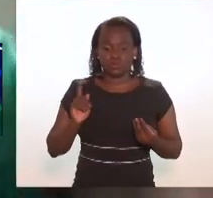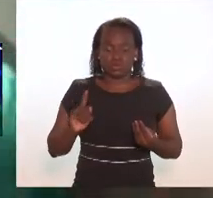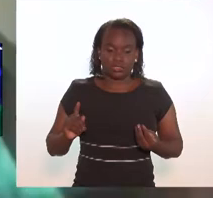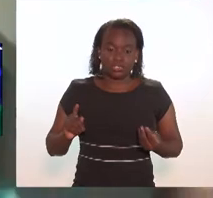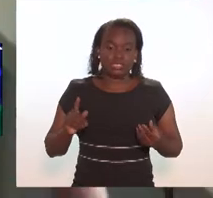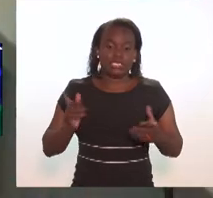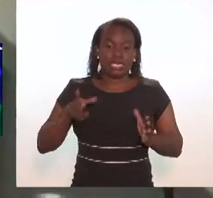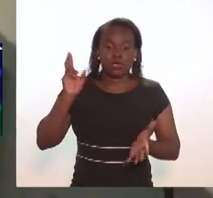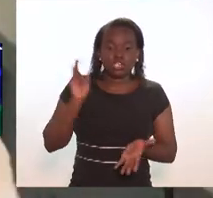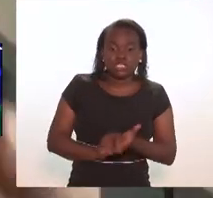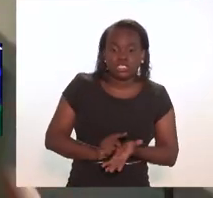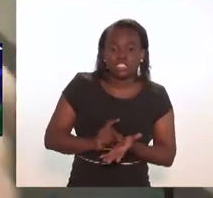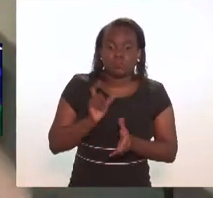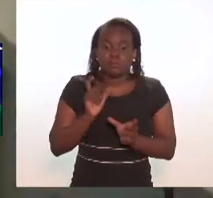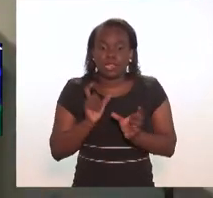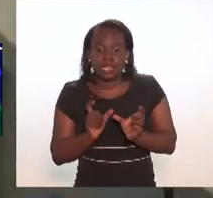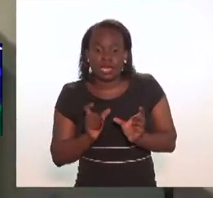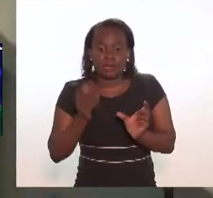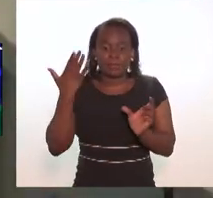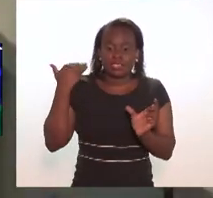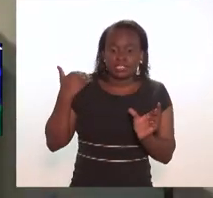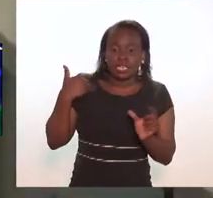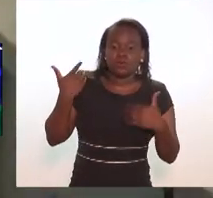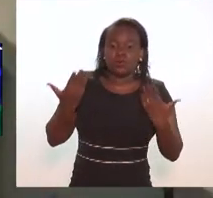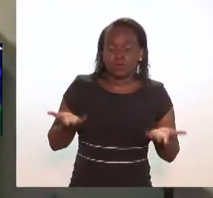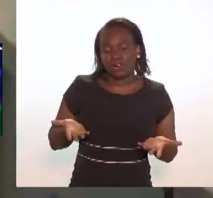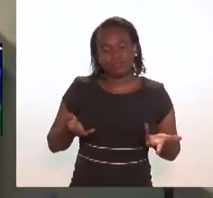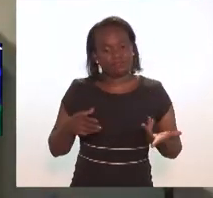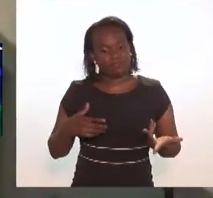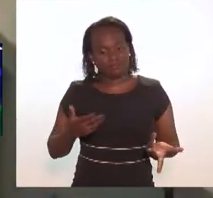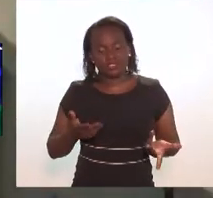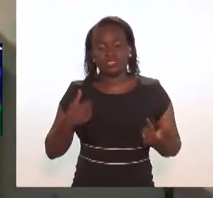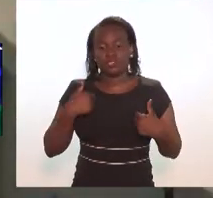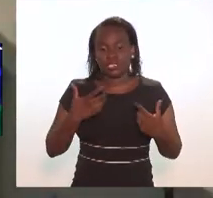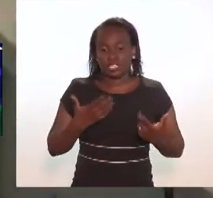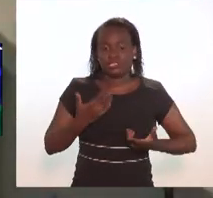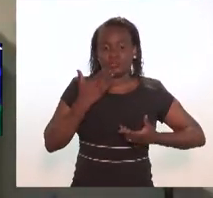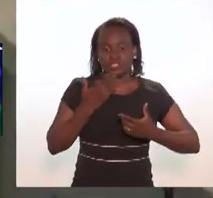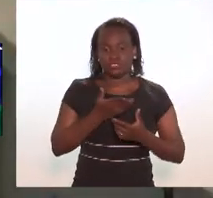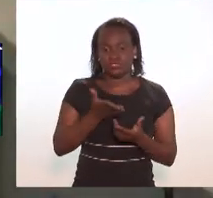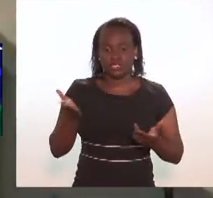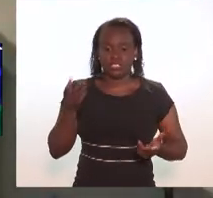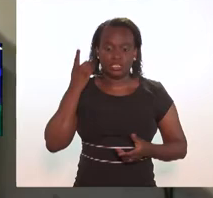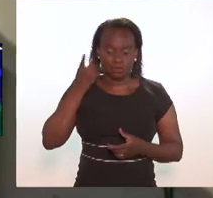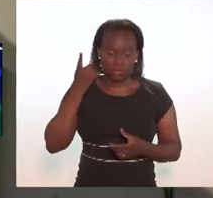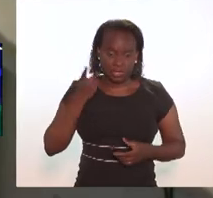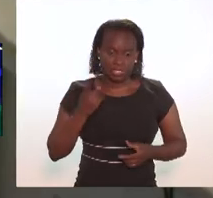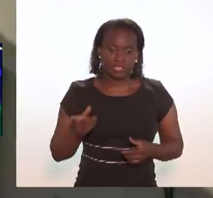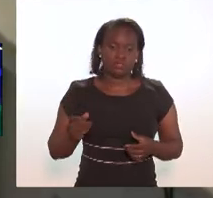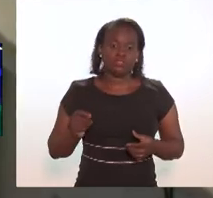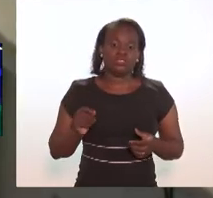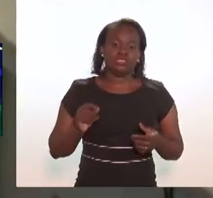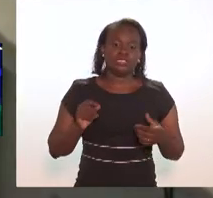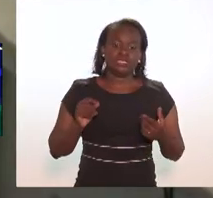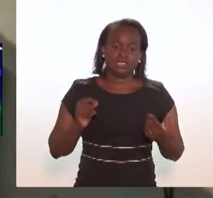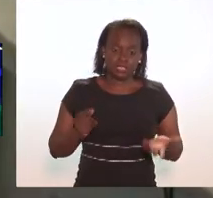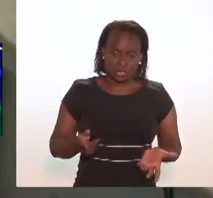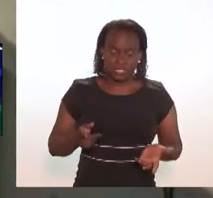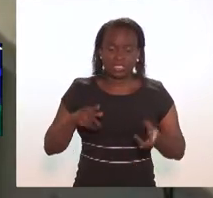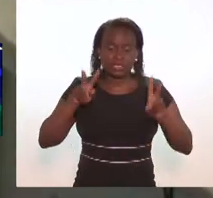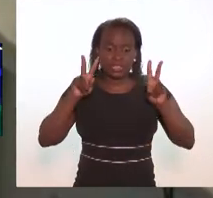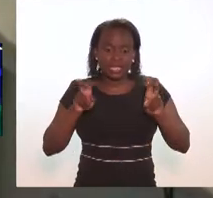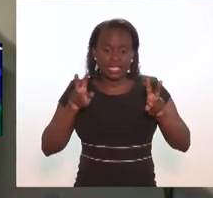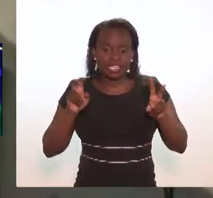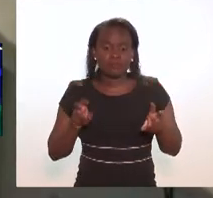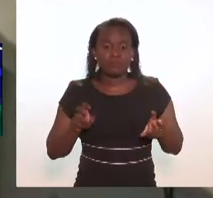na origem dos nossos vocábulos. Então, eu queria pedir aos senhores deputados que esse é um tema